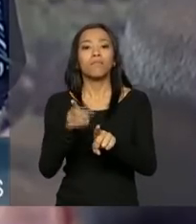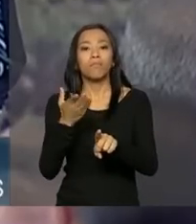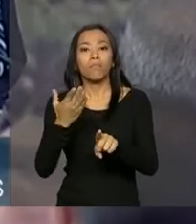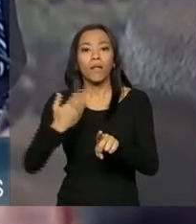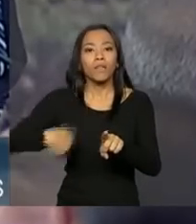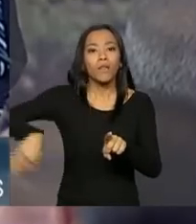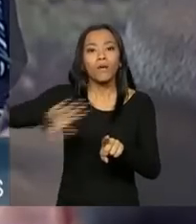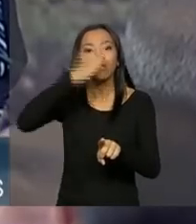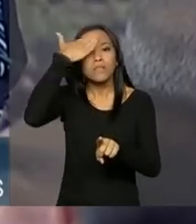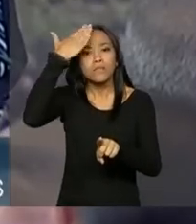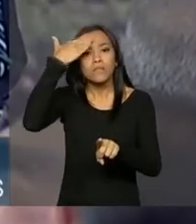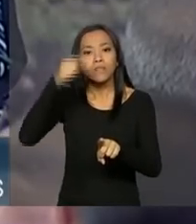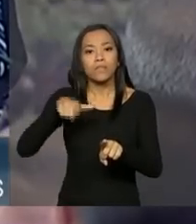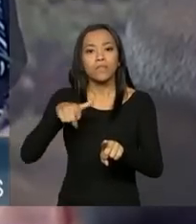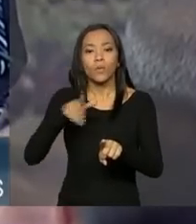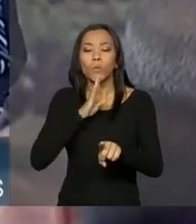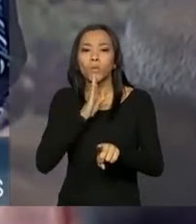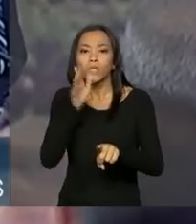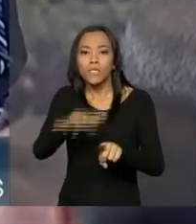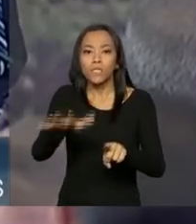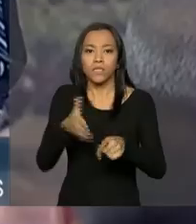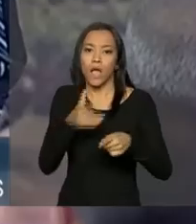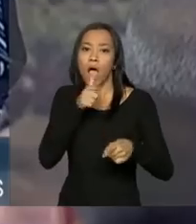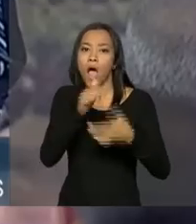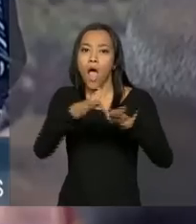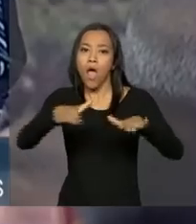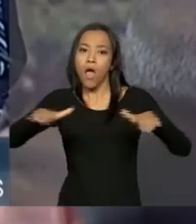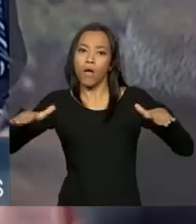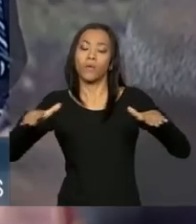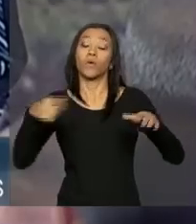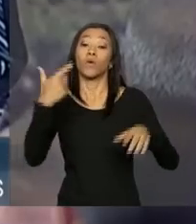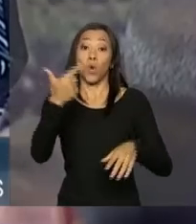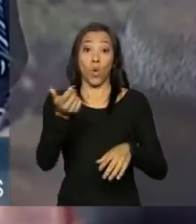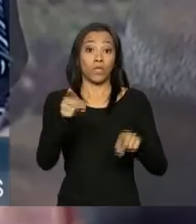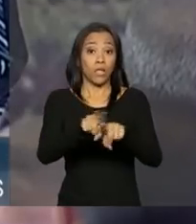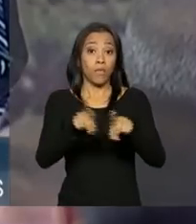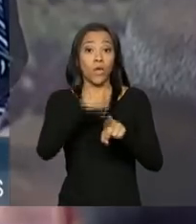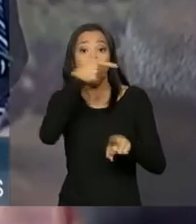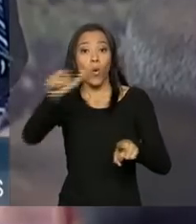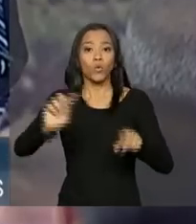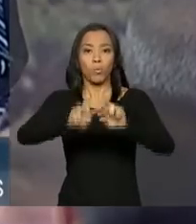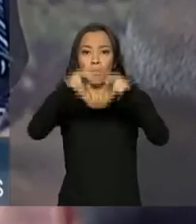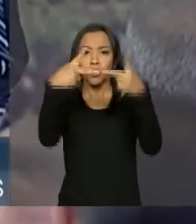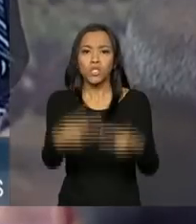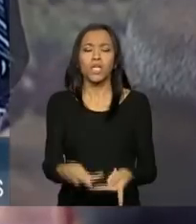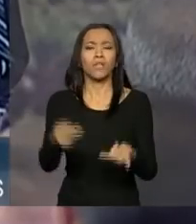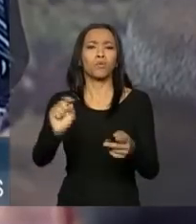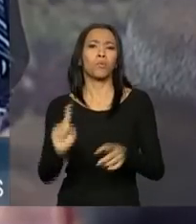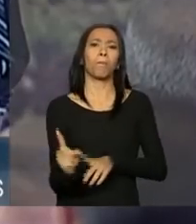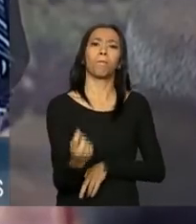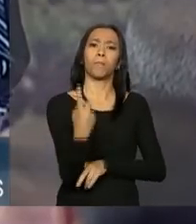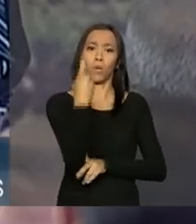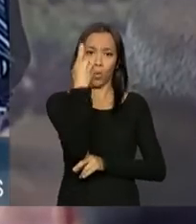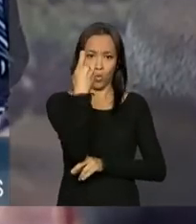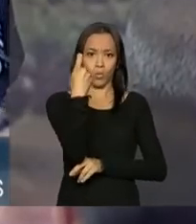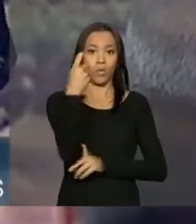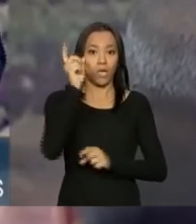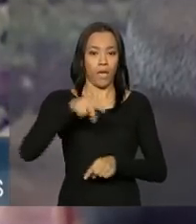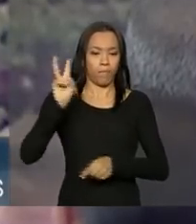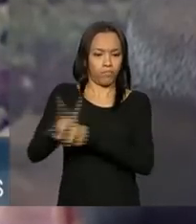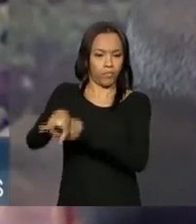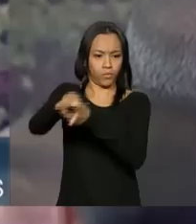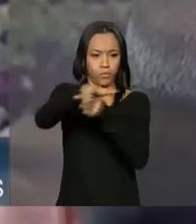águas jurisdicionais. O projeto piloto do Sistema Integrado de Monitoramento de Fronteira, o